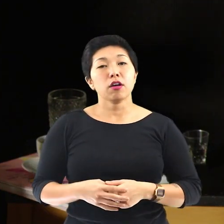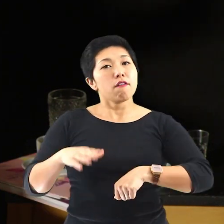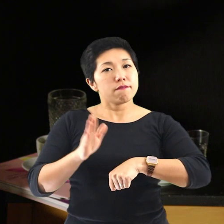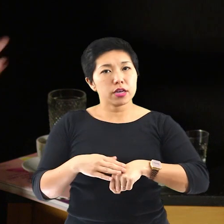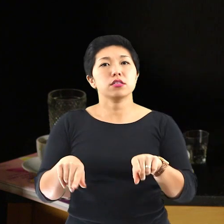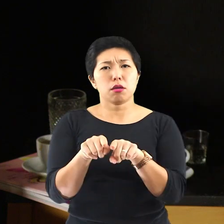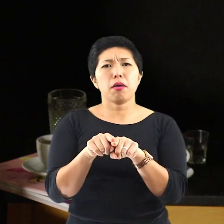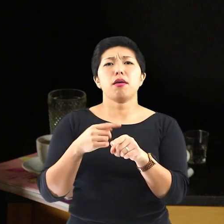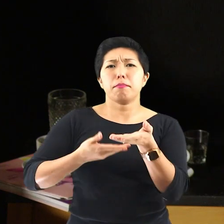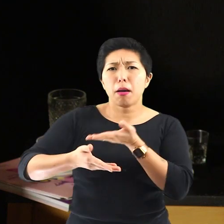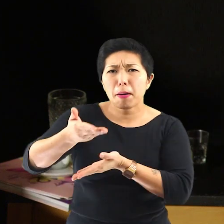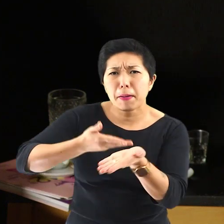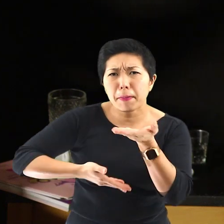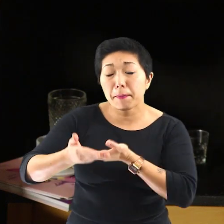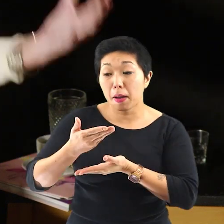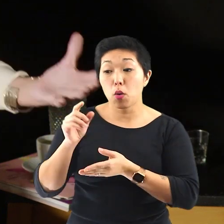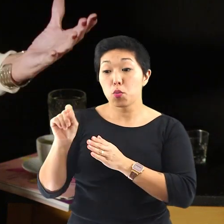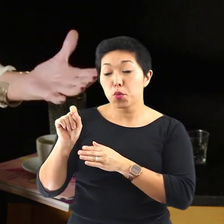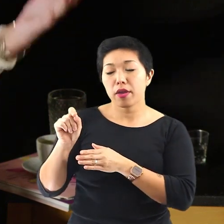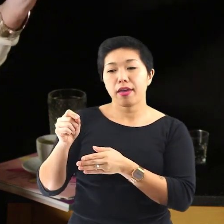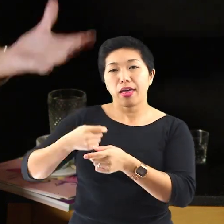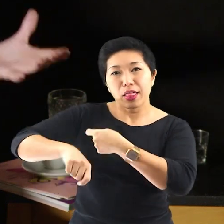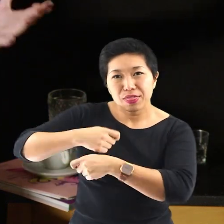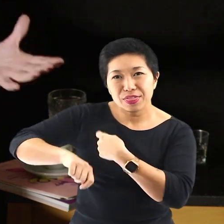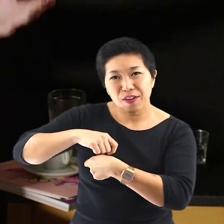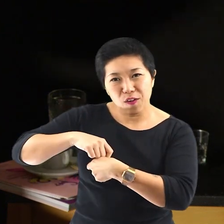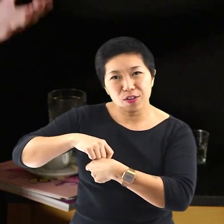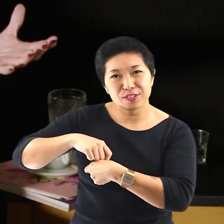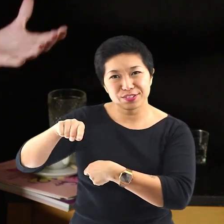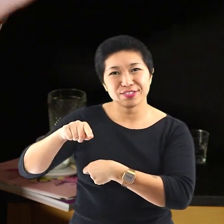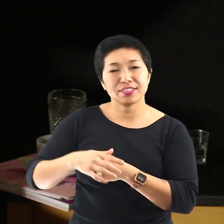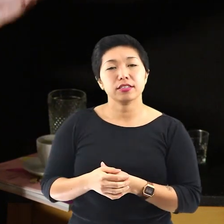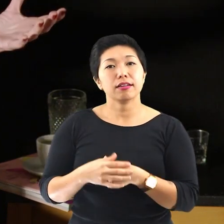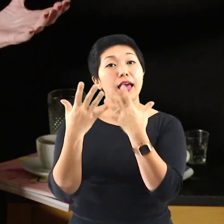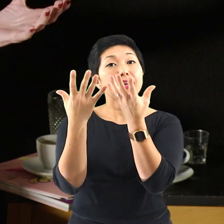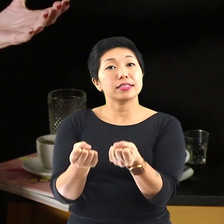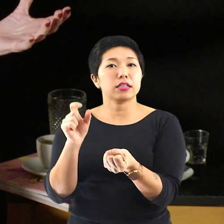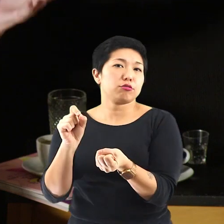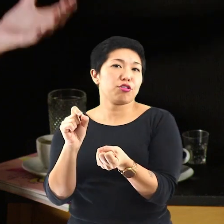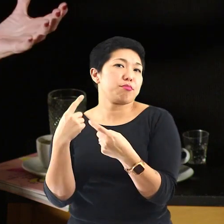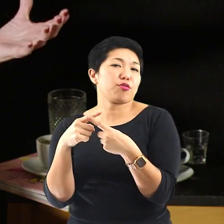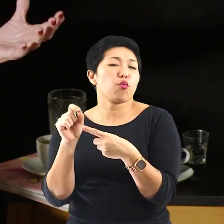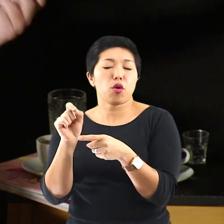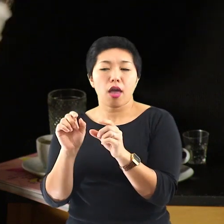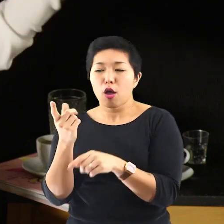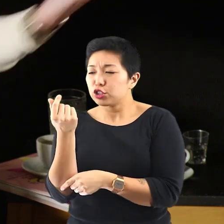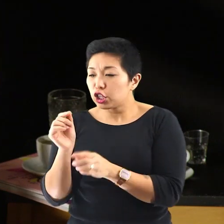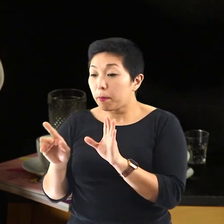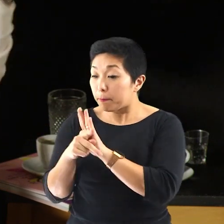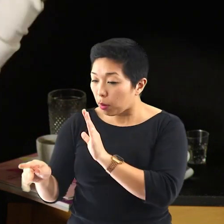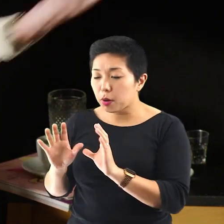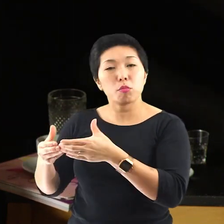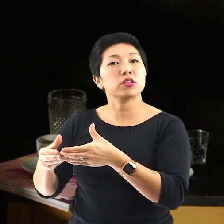feito também uma conversa grande com os comerciantes para que aceitassem, porque qual é o benefício da moeda local? É